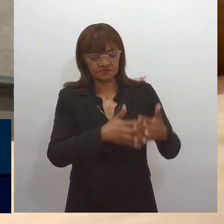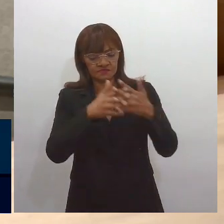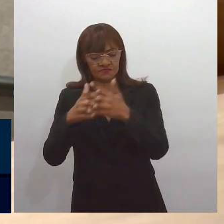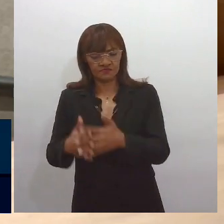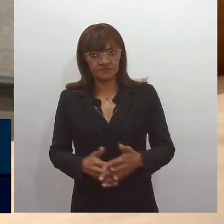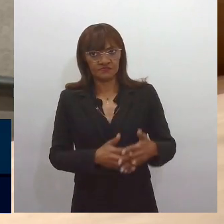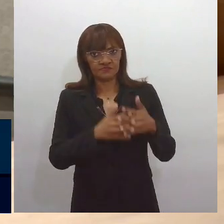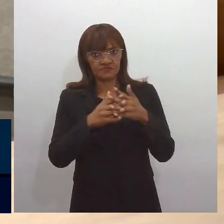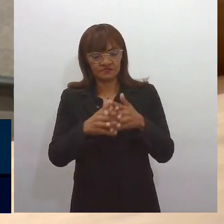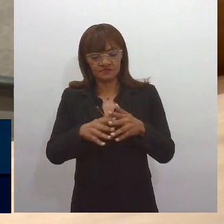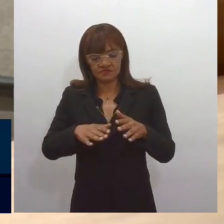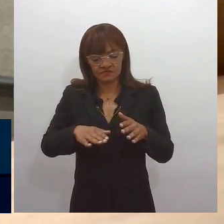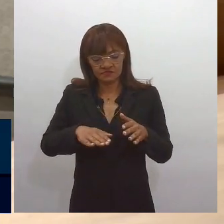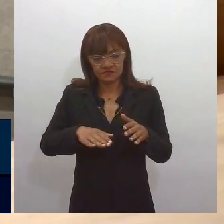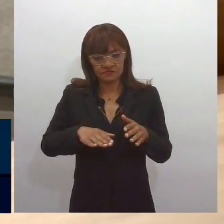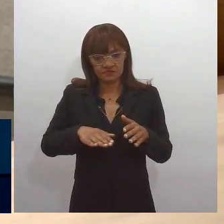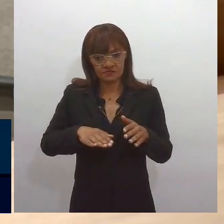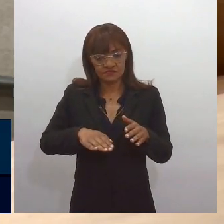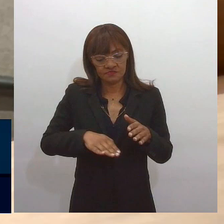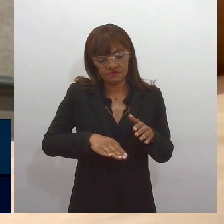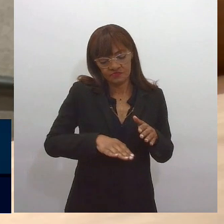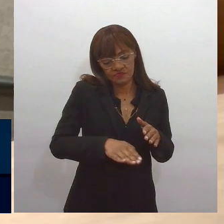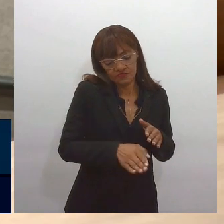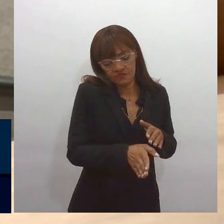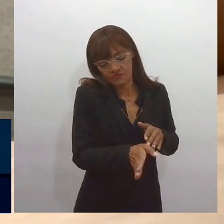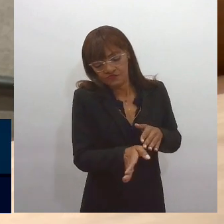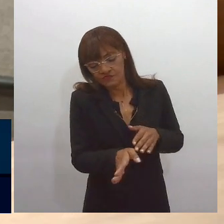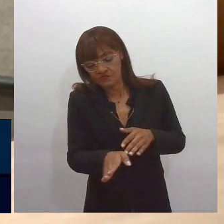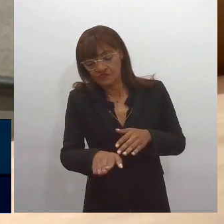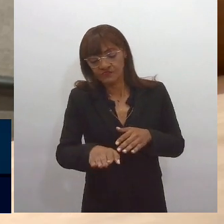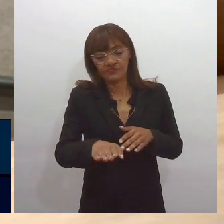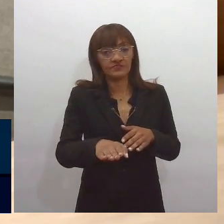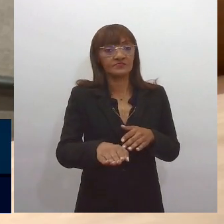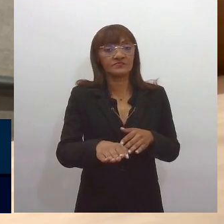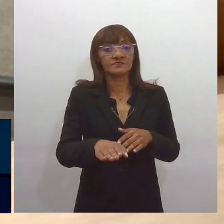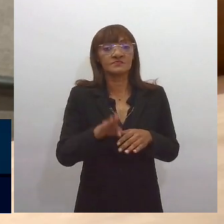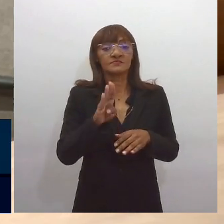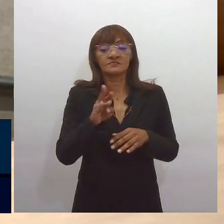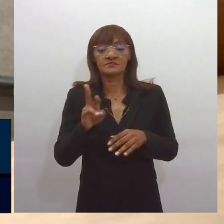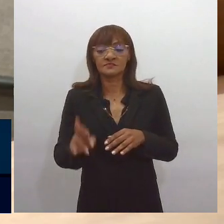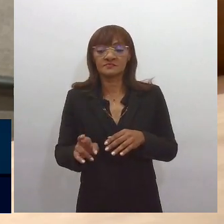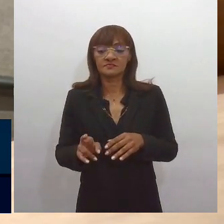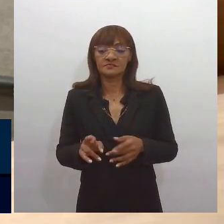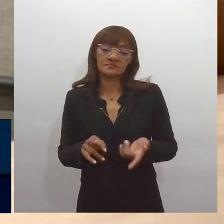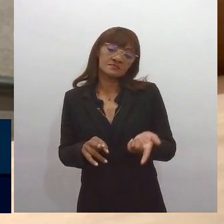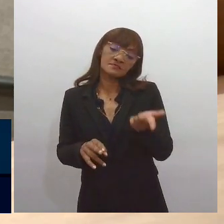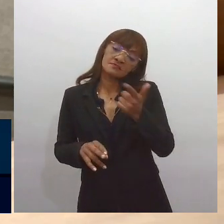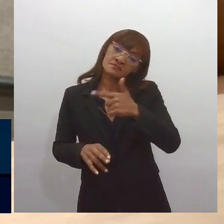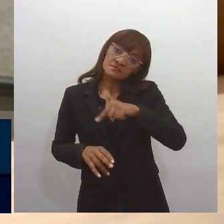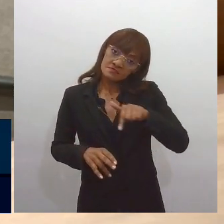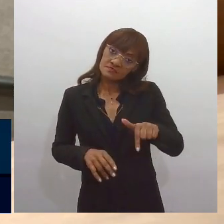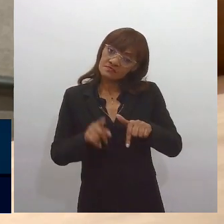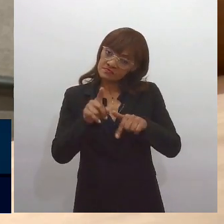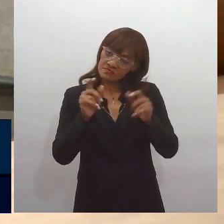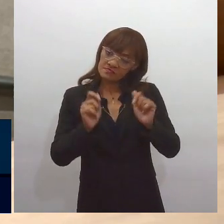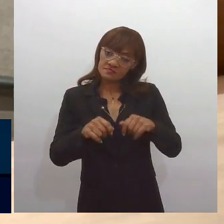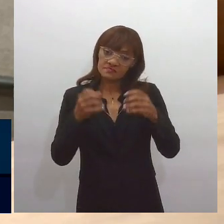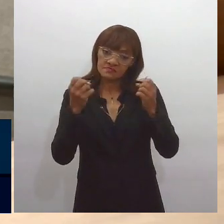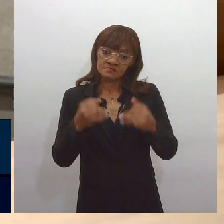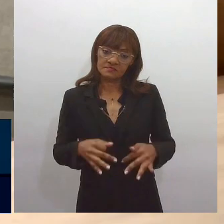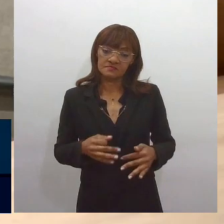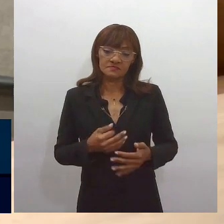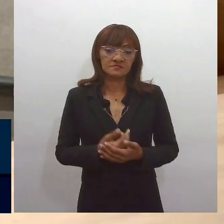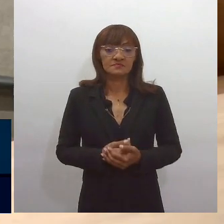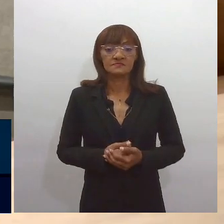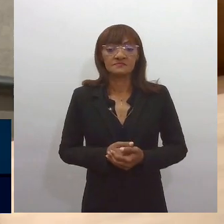para entrar na BR E mais uma vez se o senhor puder dar uma atenção novamente tá voltando não o lado da